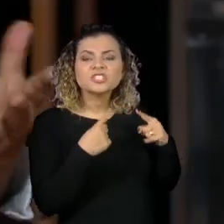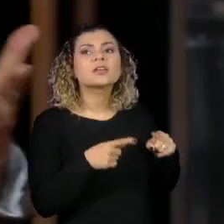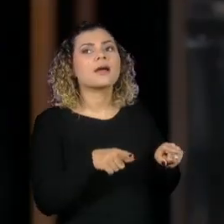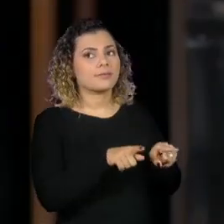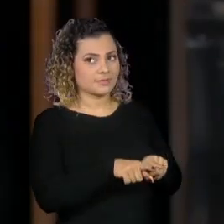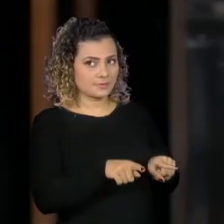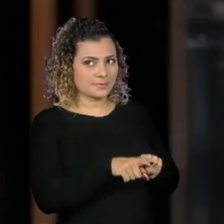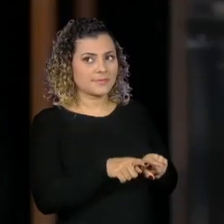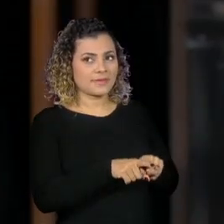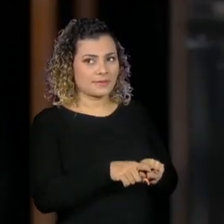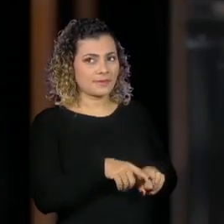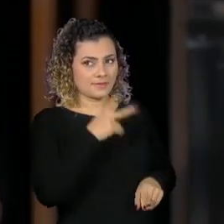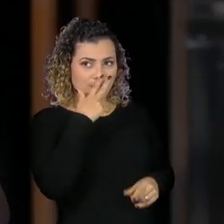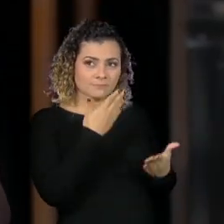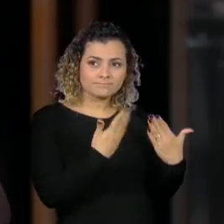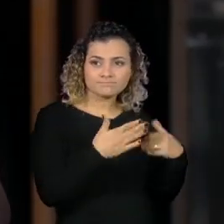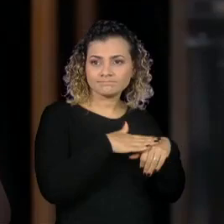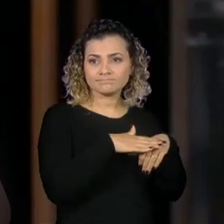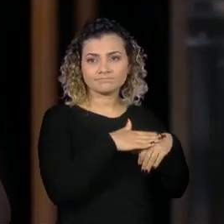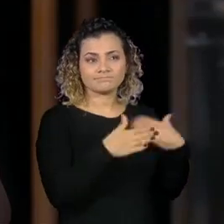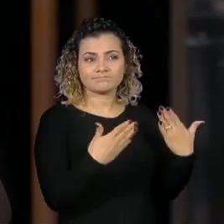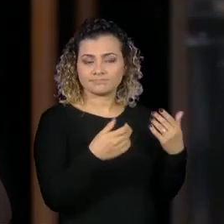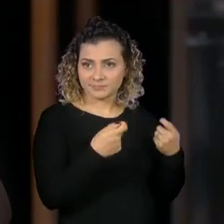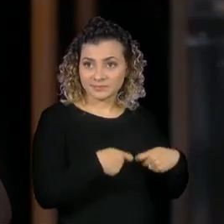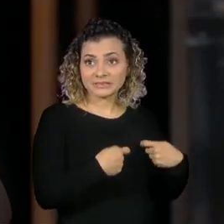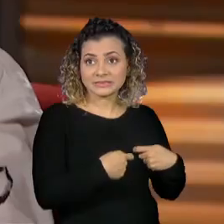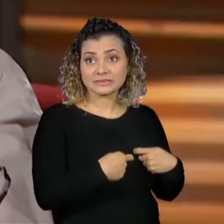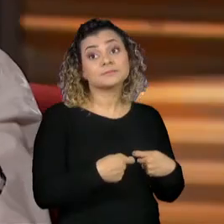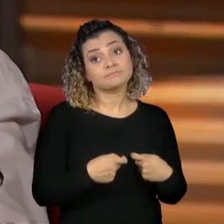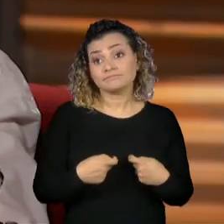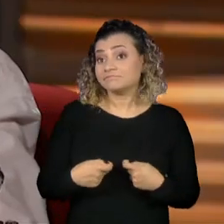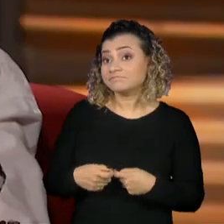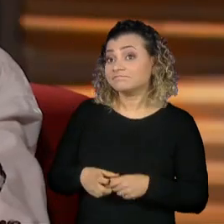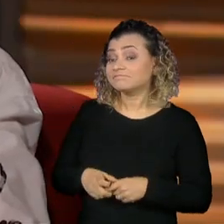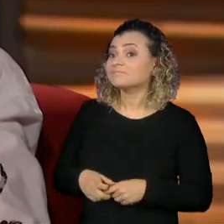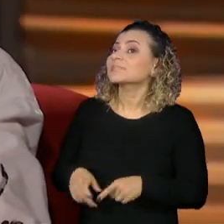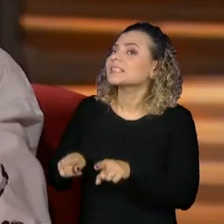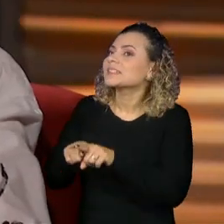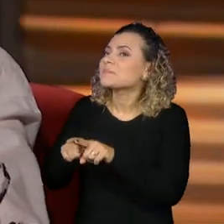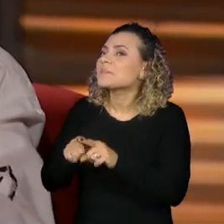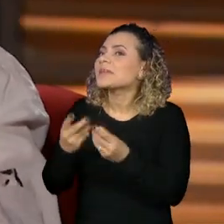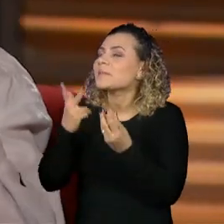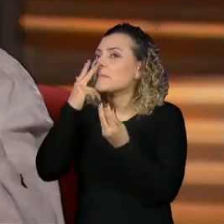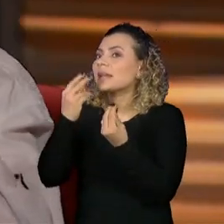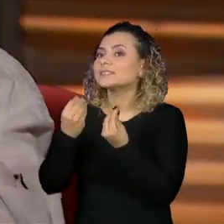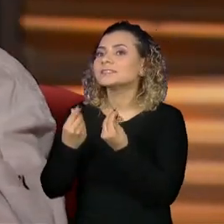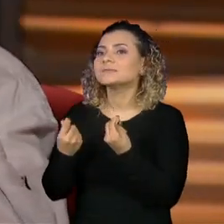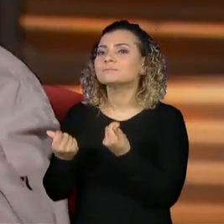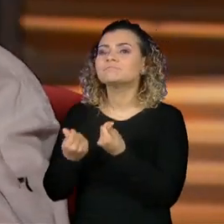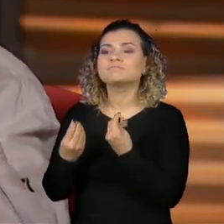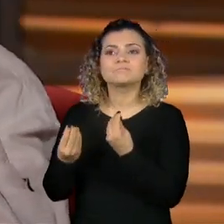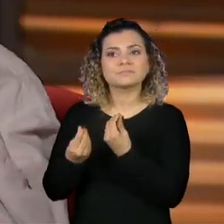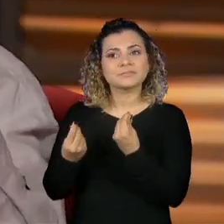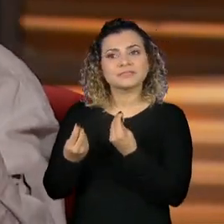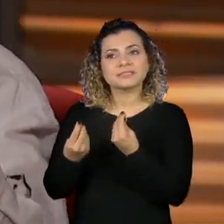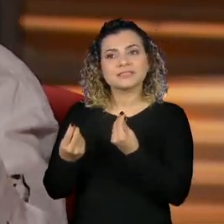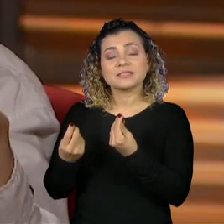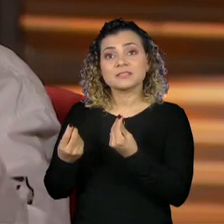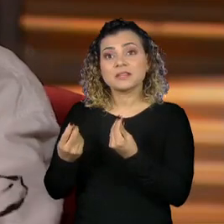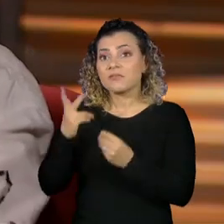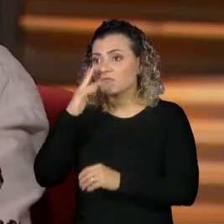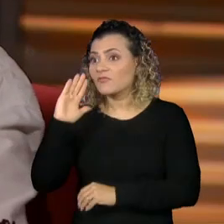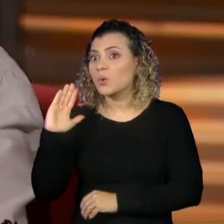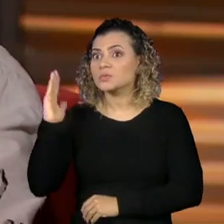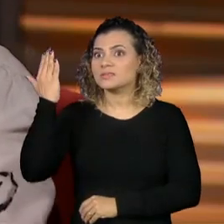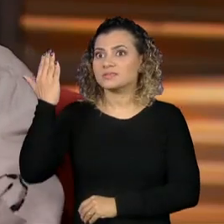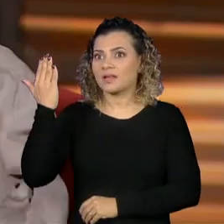se você né sim conversados e esse e É muita